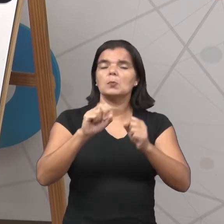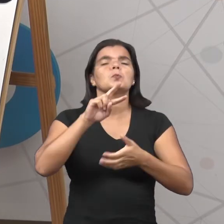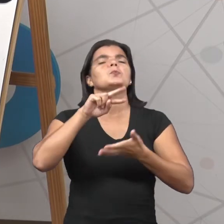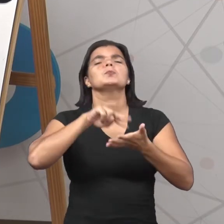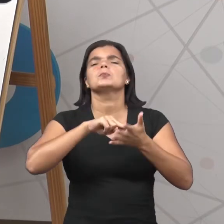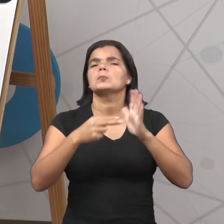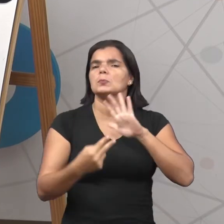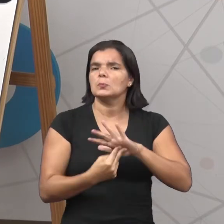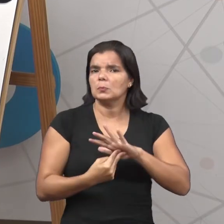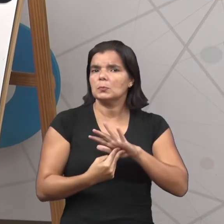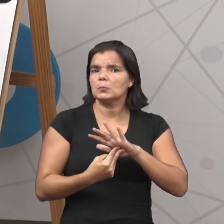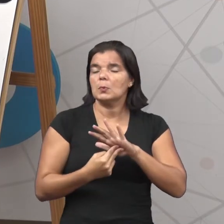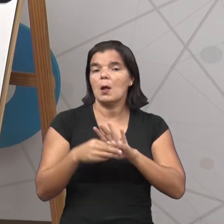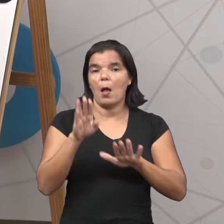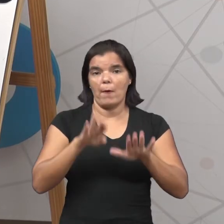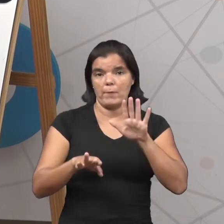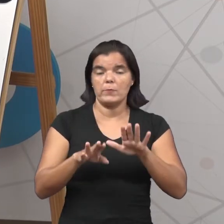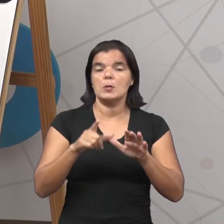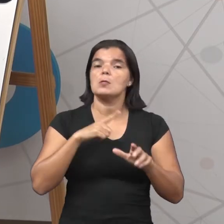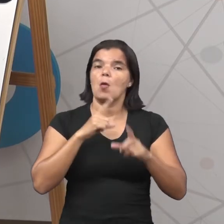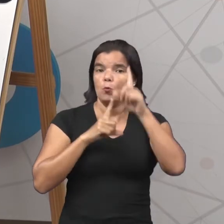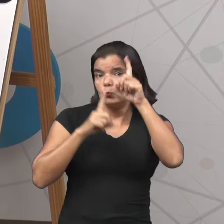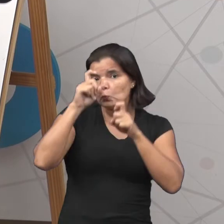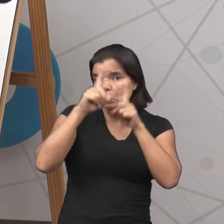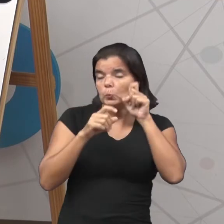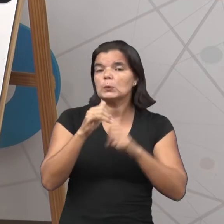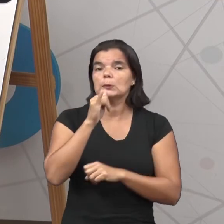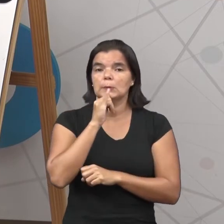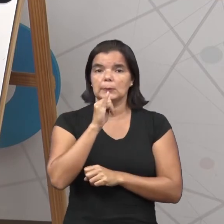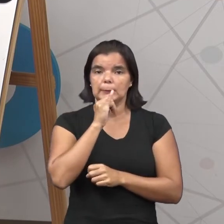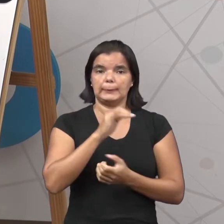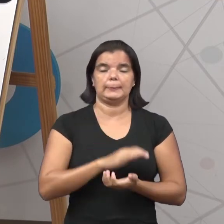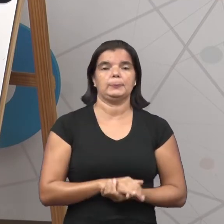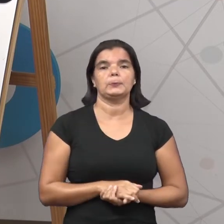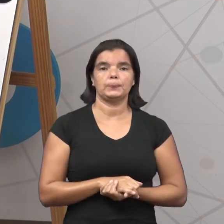é isso? Muitas vezes tem expressões, por exemplo, eu vou mostrar para vocês aqui, ó.